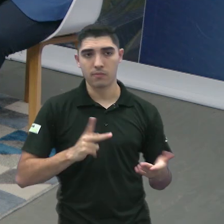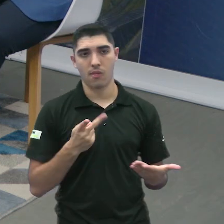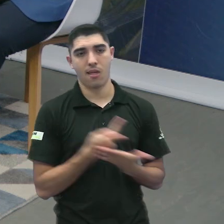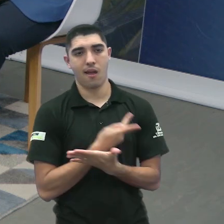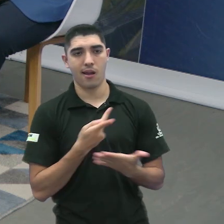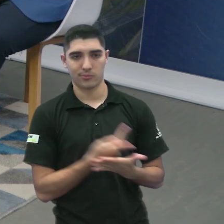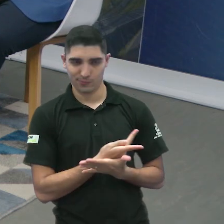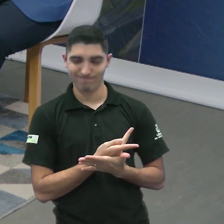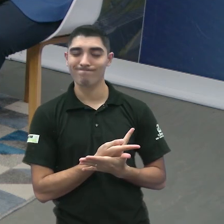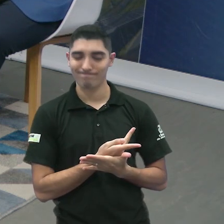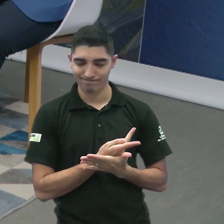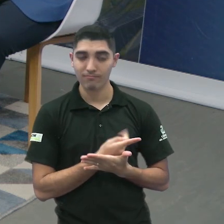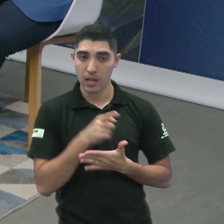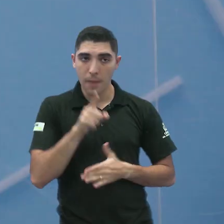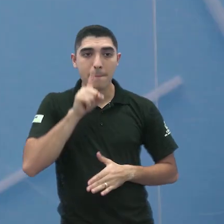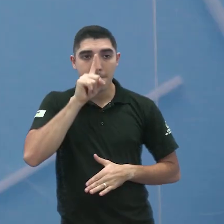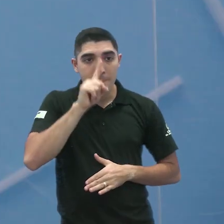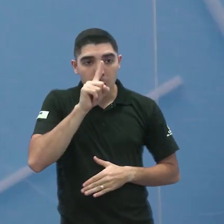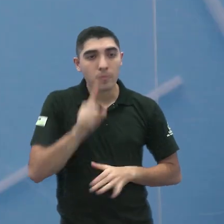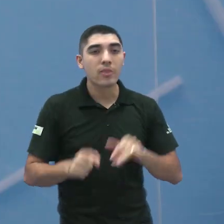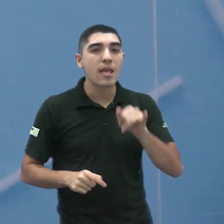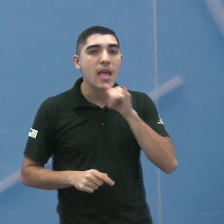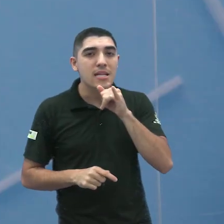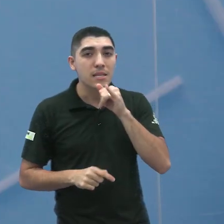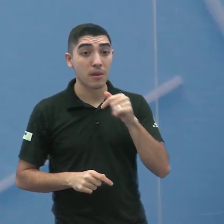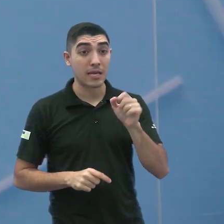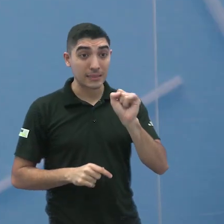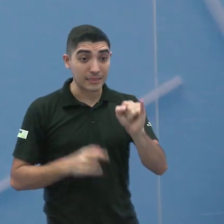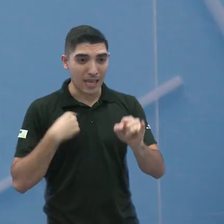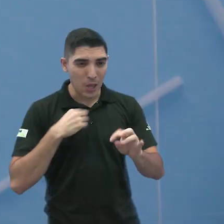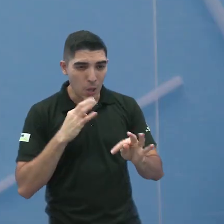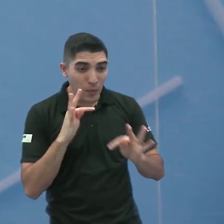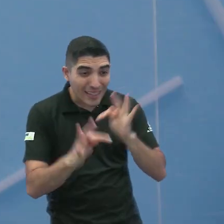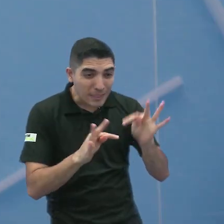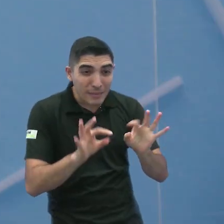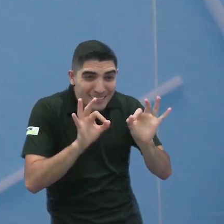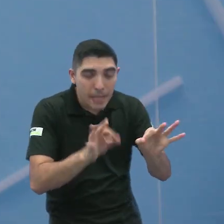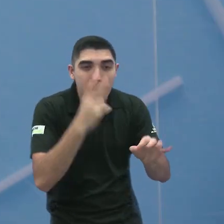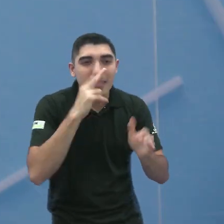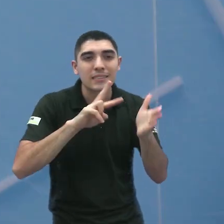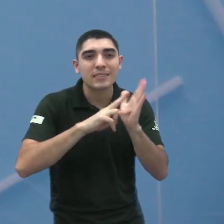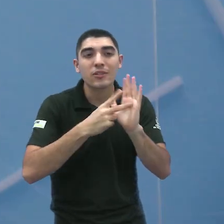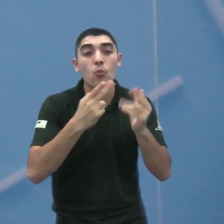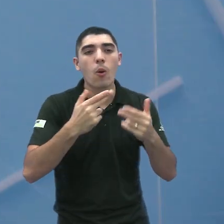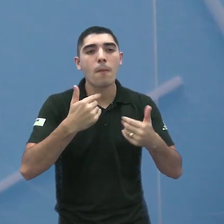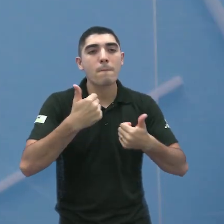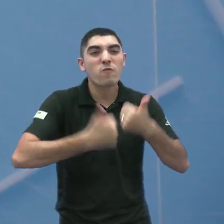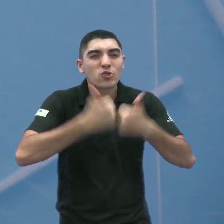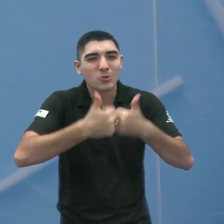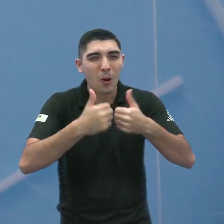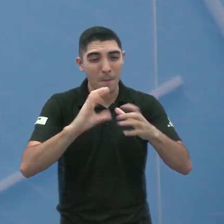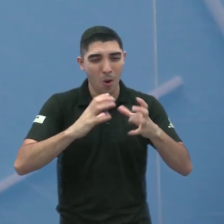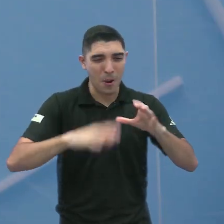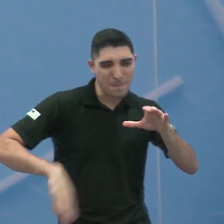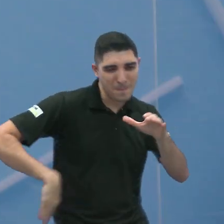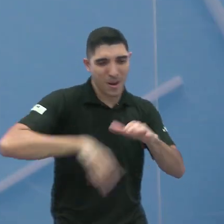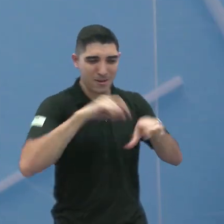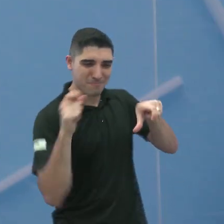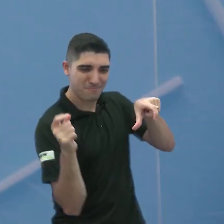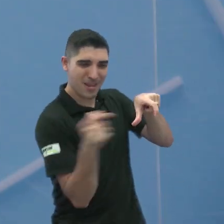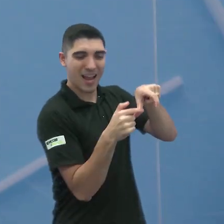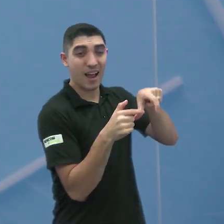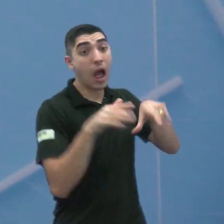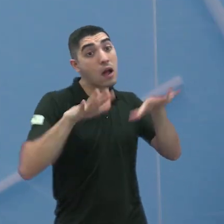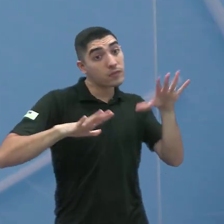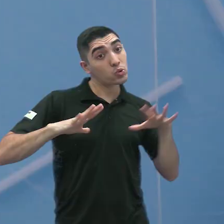proponho um tratamento, eu brinco que eu chuto no gol, chuto a bola no gol. Ou seja, a margem de erro mínima possível. Às vezes o